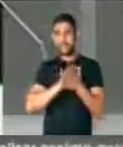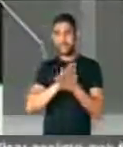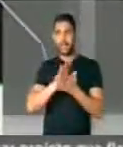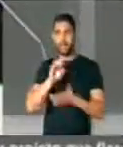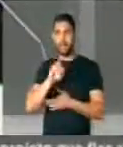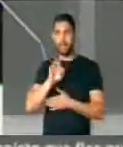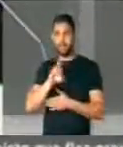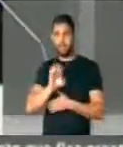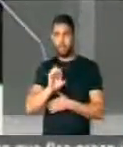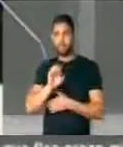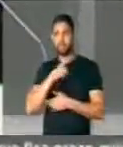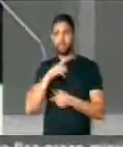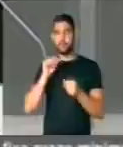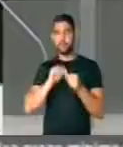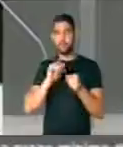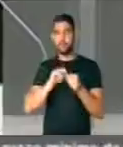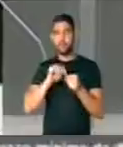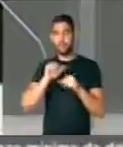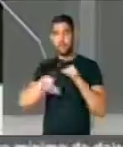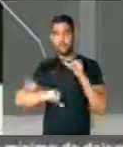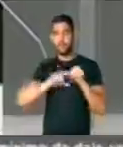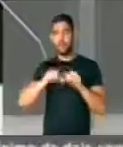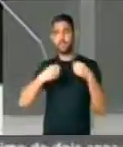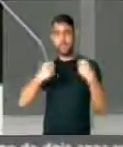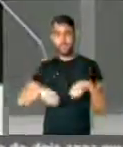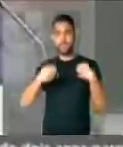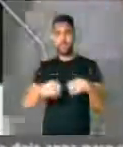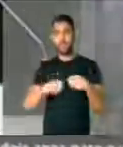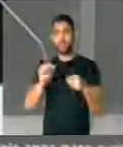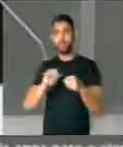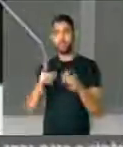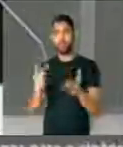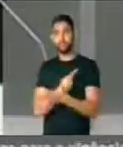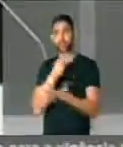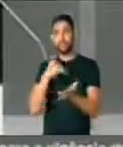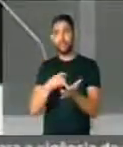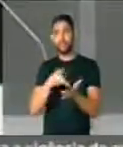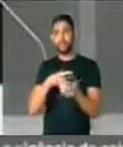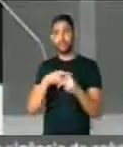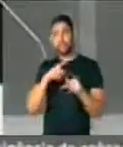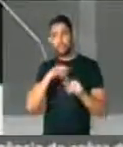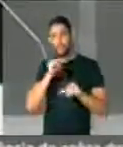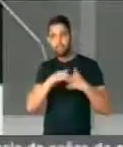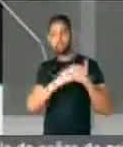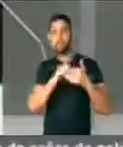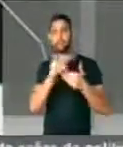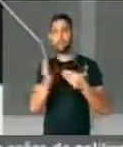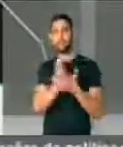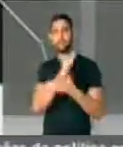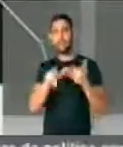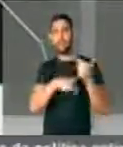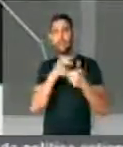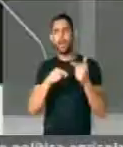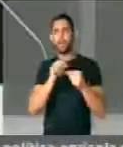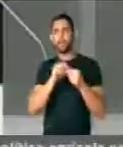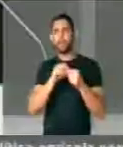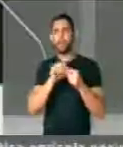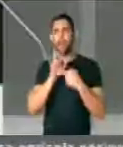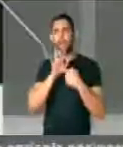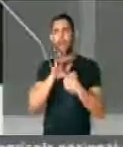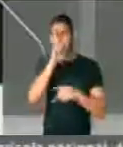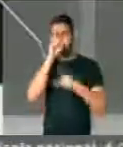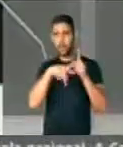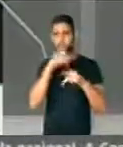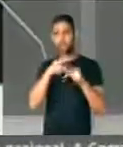caráter, de fazer essas mudanças necessárias para que a gente possa avançar e levar a população brasileira que